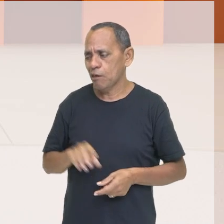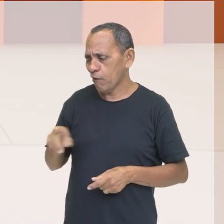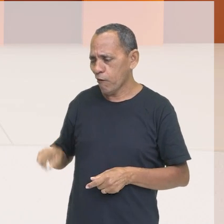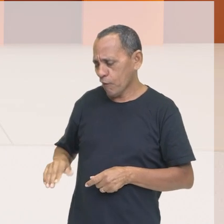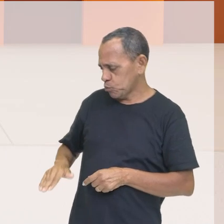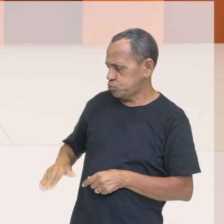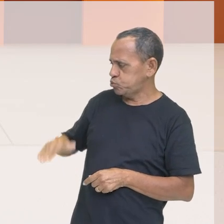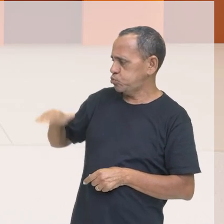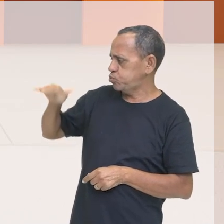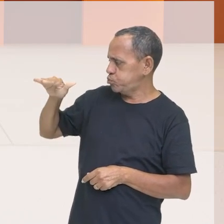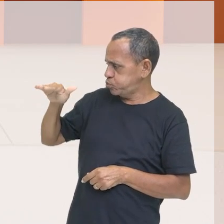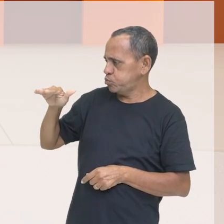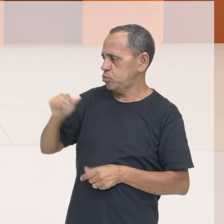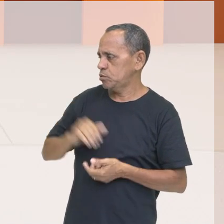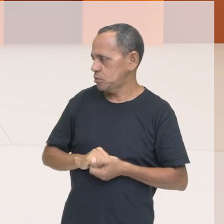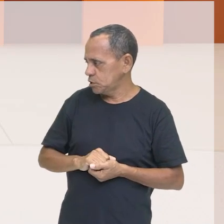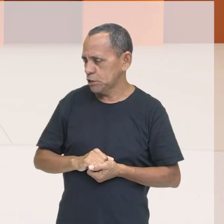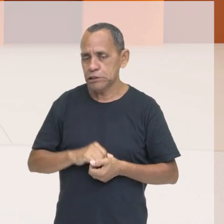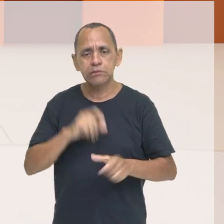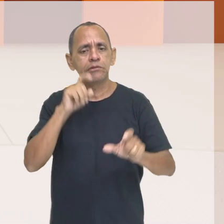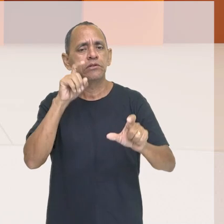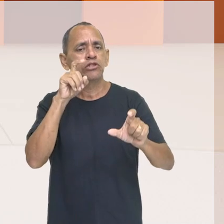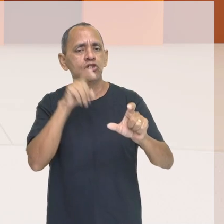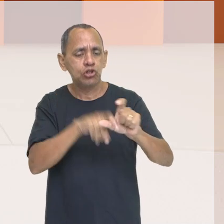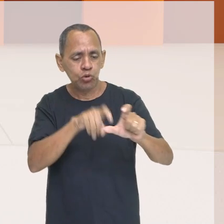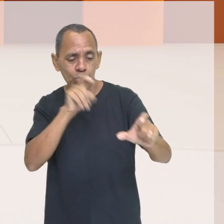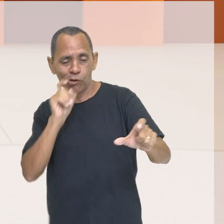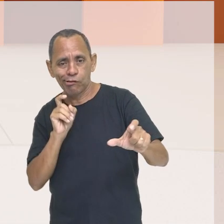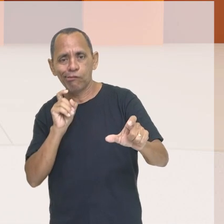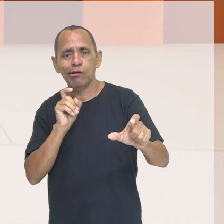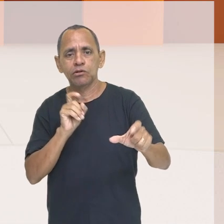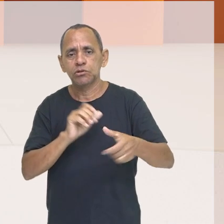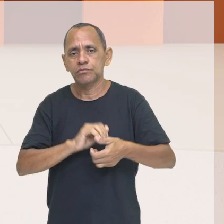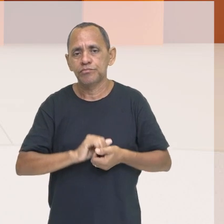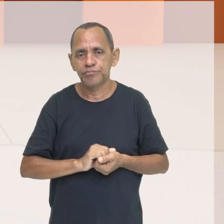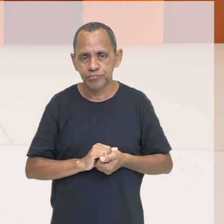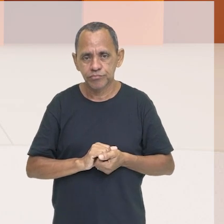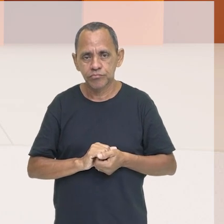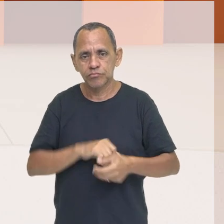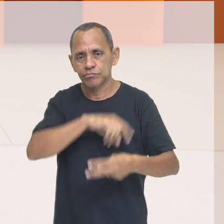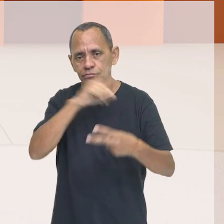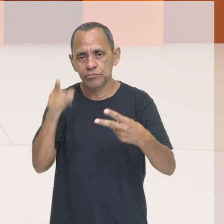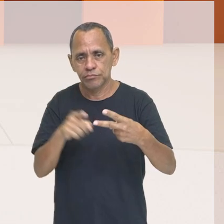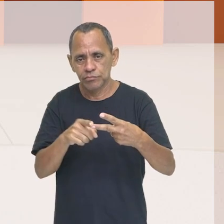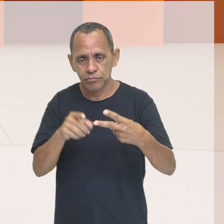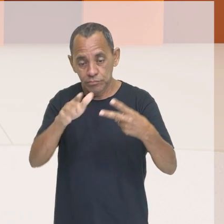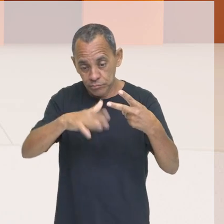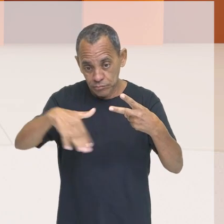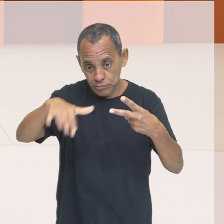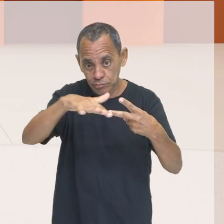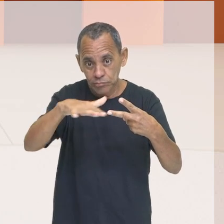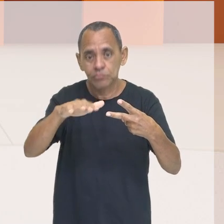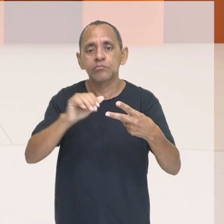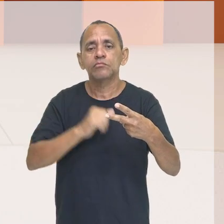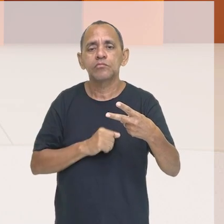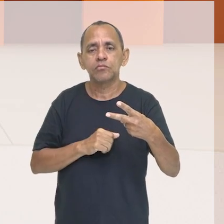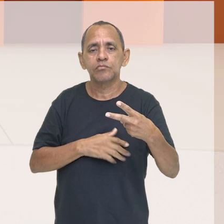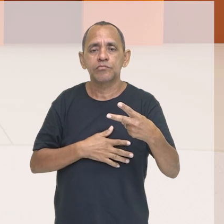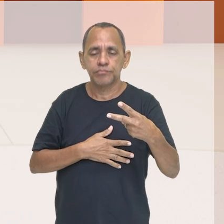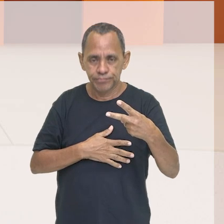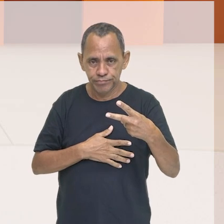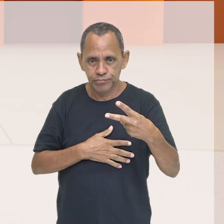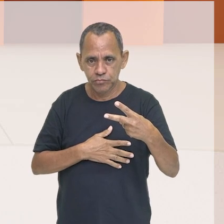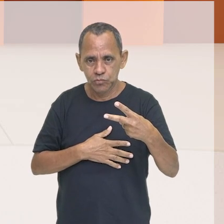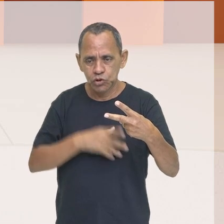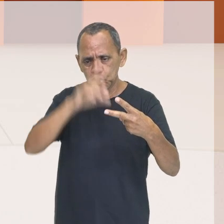processo. E aí, a segunda esfera, que é a esfera do reconhecimento social, ele chama de a esfera